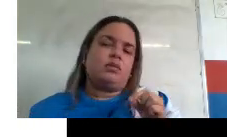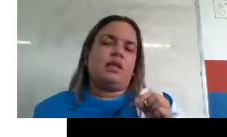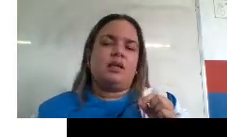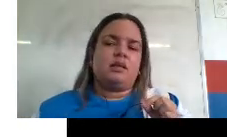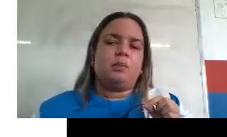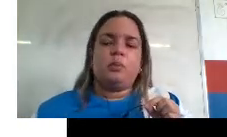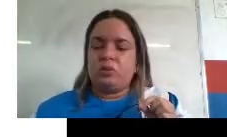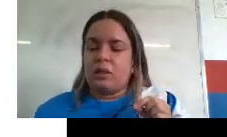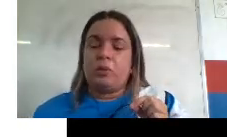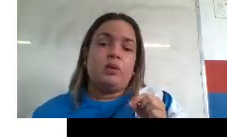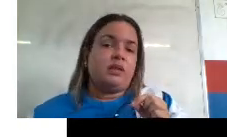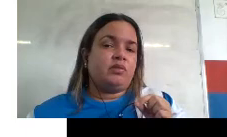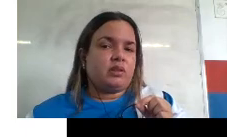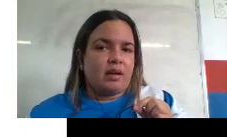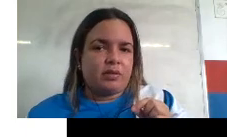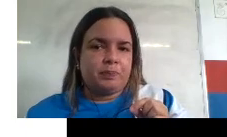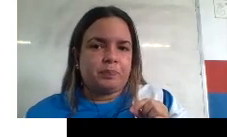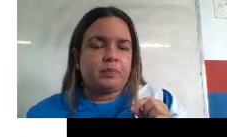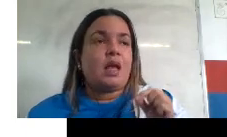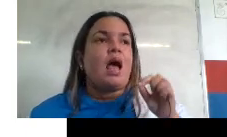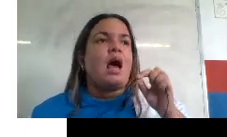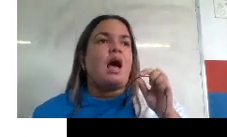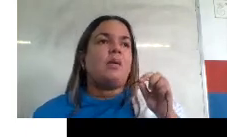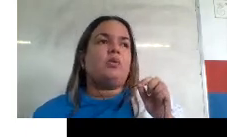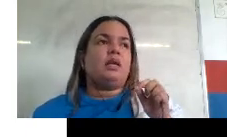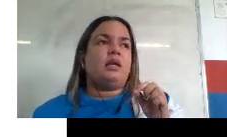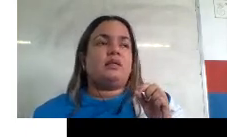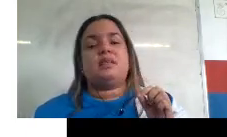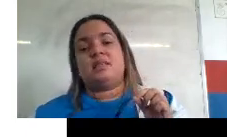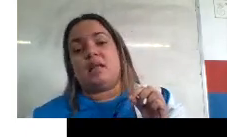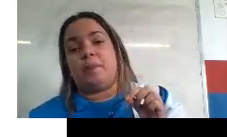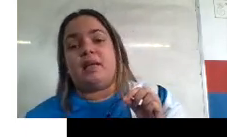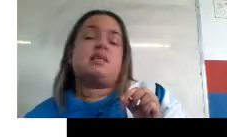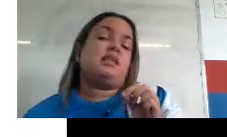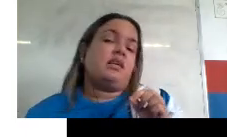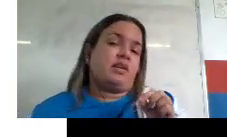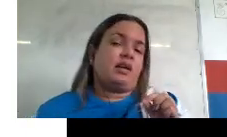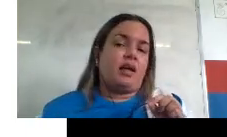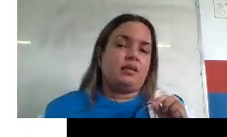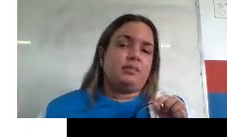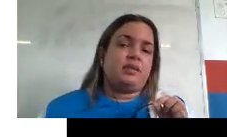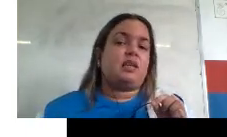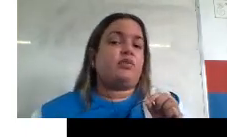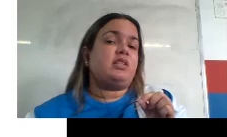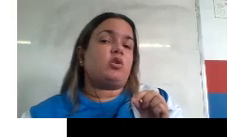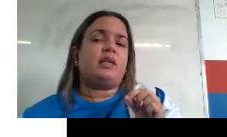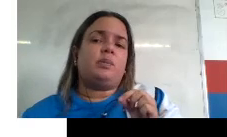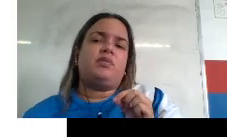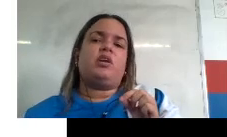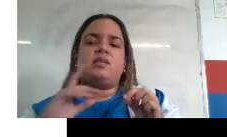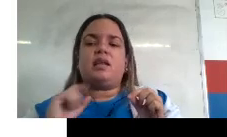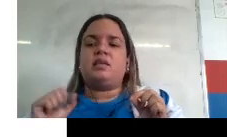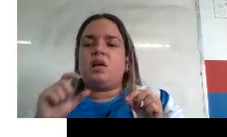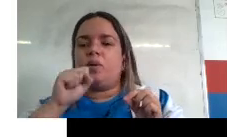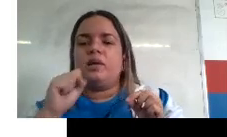tinham direito a nada. Por muito tempo a mulher não votava. A mulher, se a ela apanhar, se ela tem que ficar calada, se ela sofrer, se qualquer